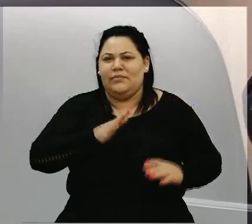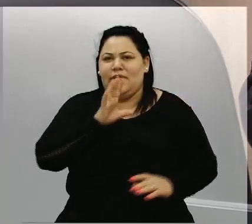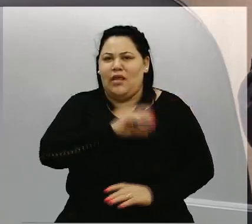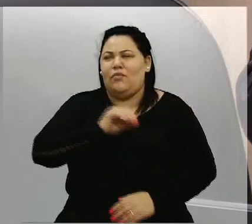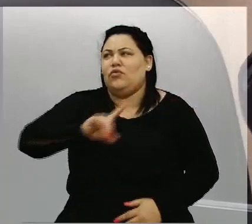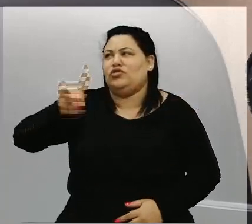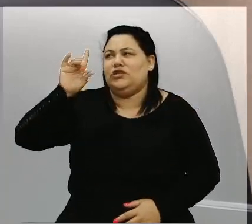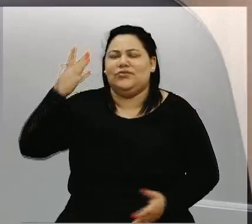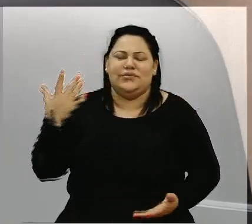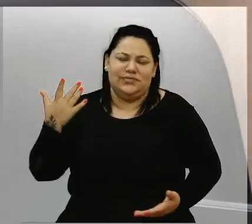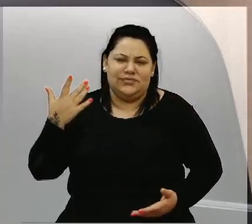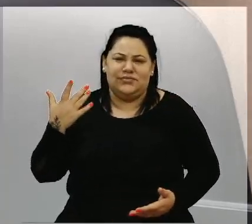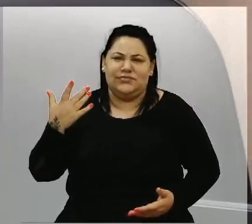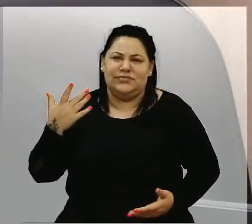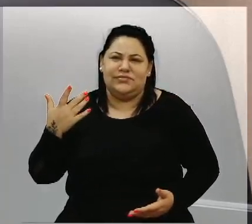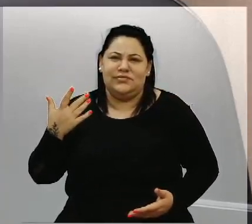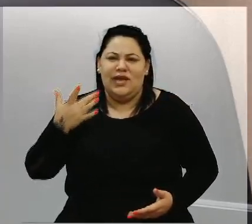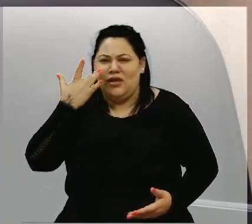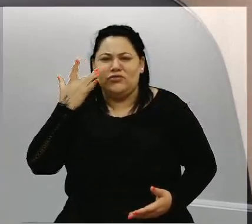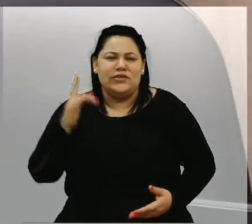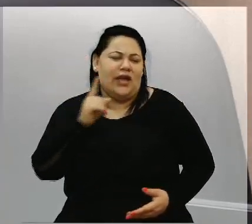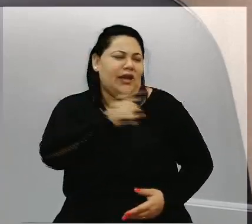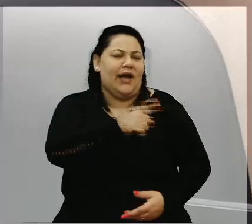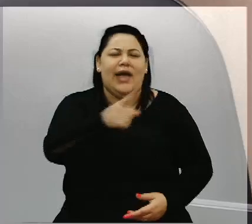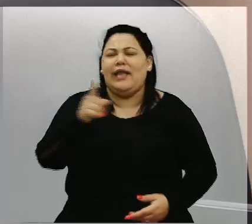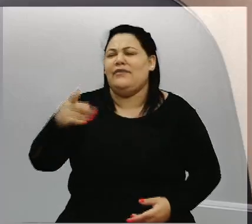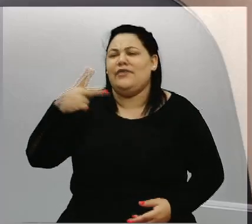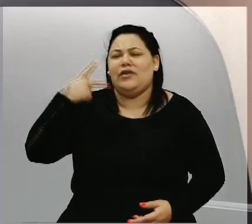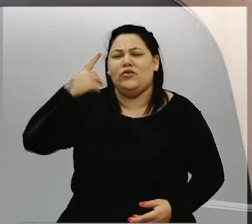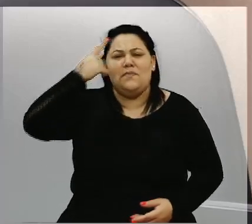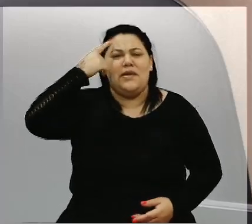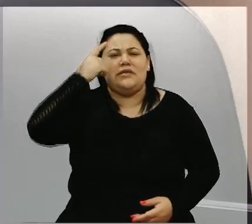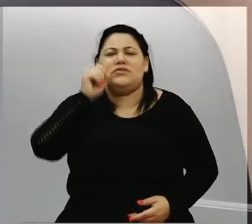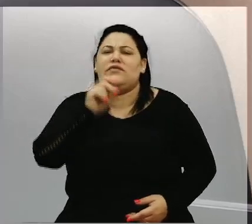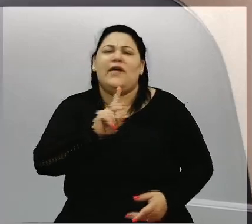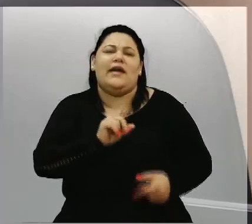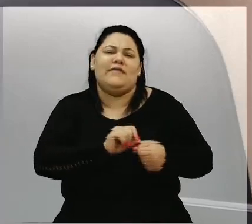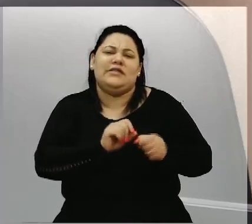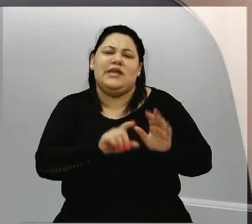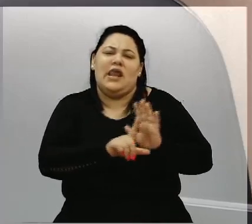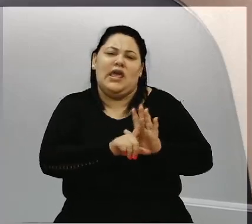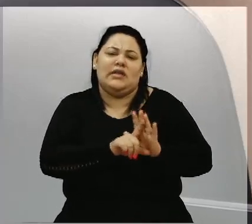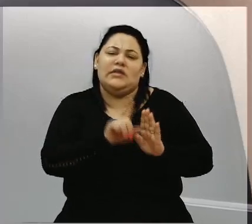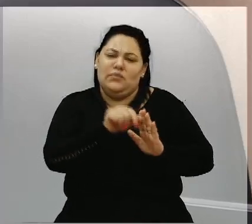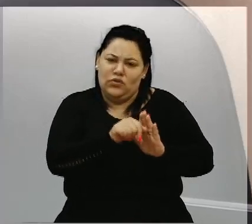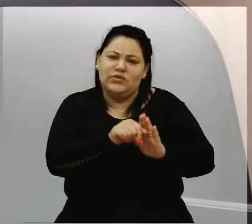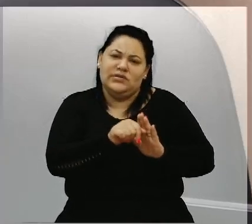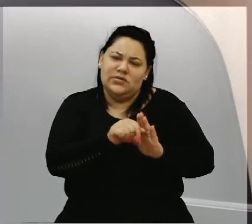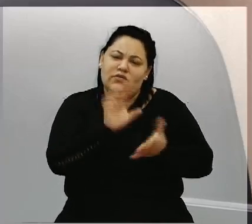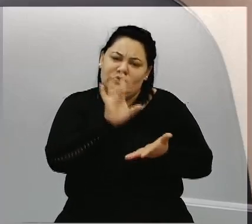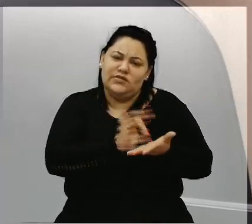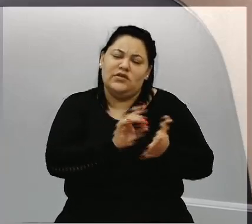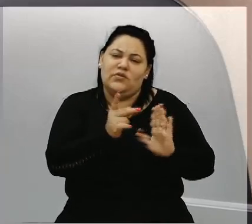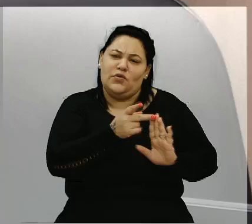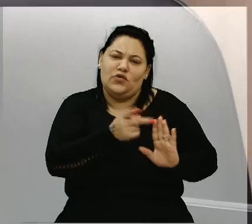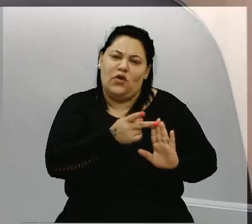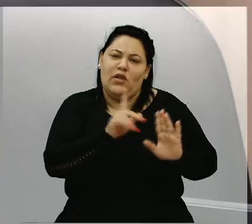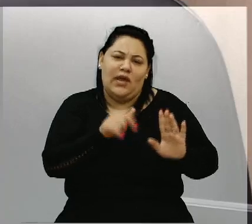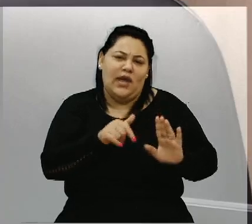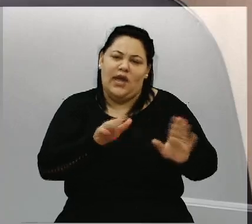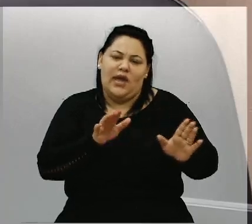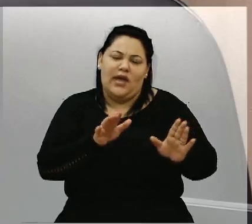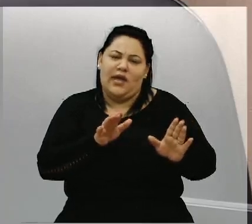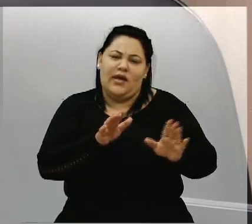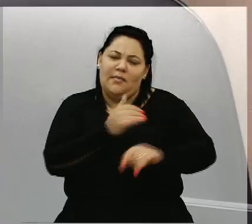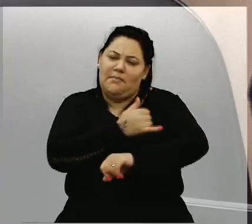saber o que a vereadora Estela, o vereador Felipe, a vereadora Tati está pensando do que vai protocolar. Depois que protocolou, aí a tramitação é natural dentro da casa,